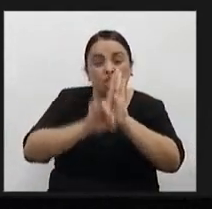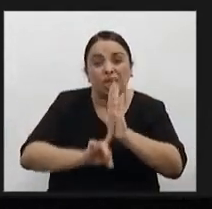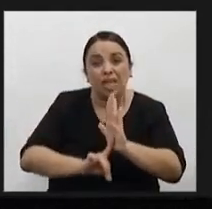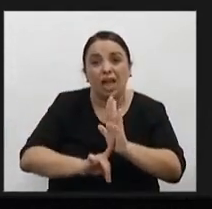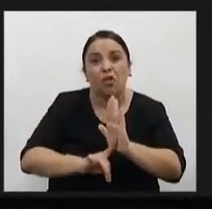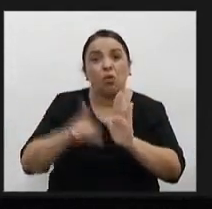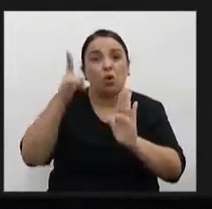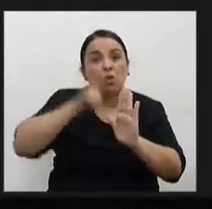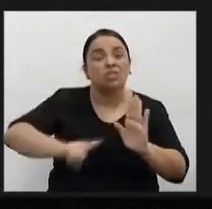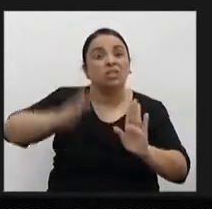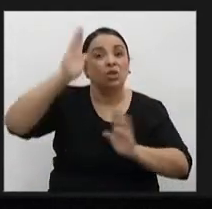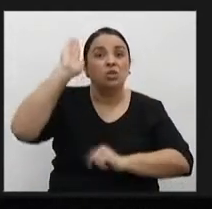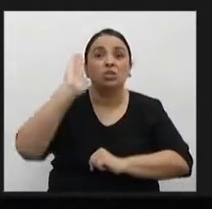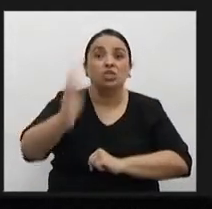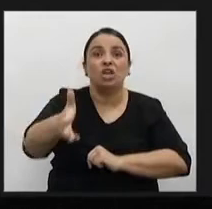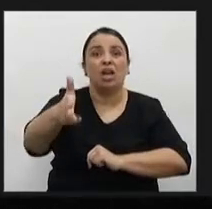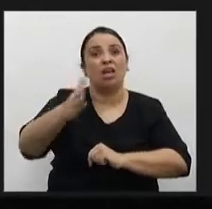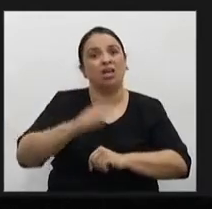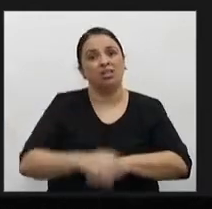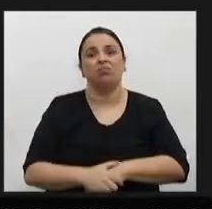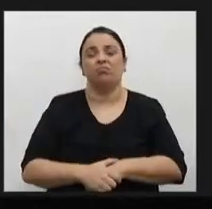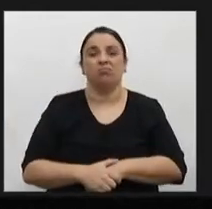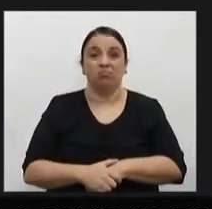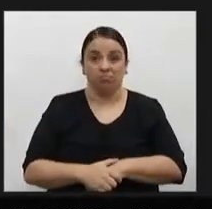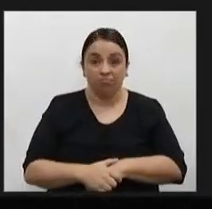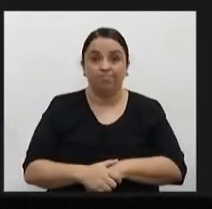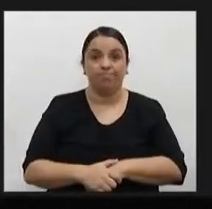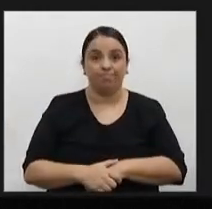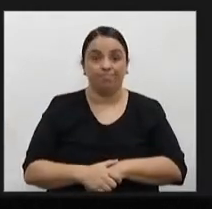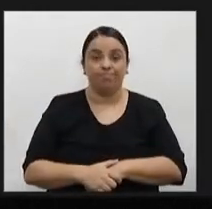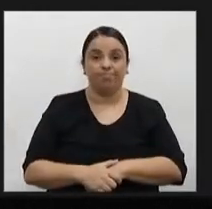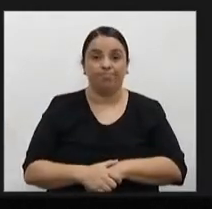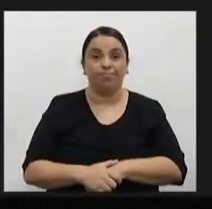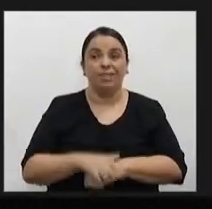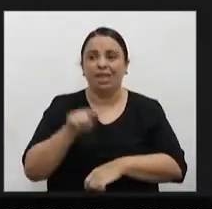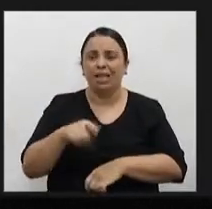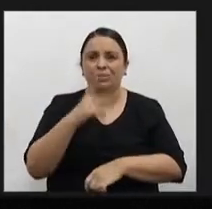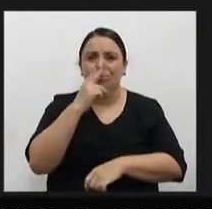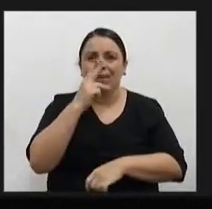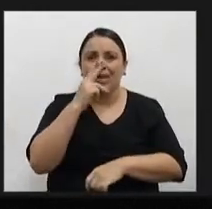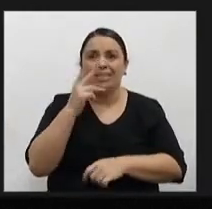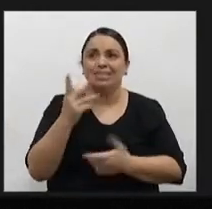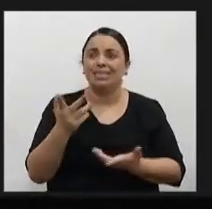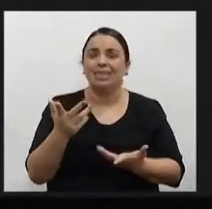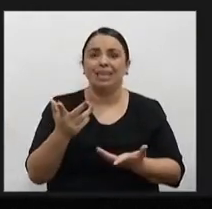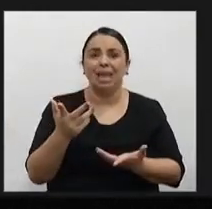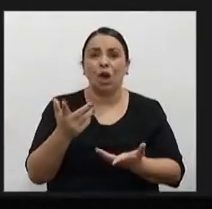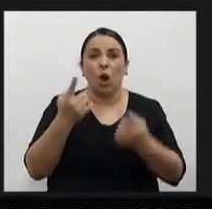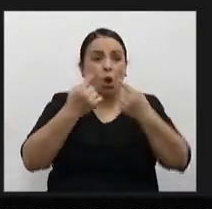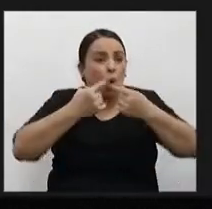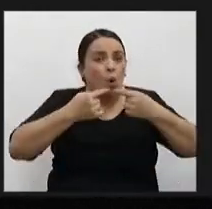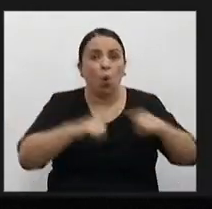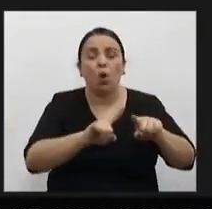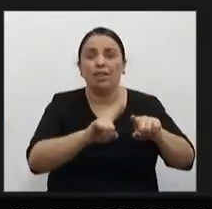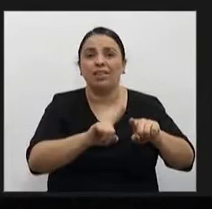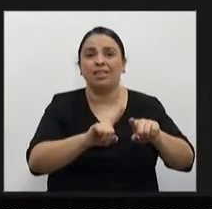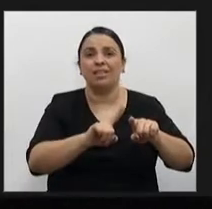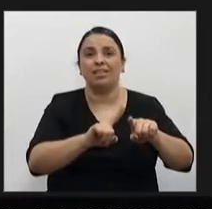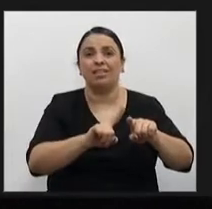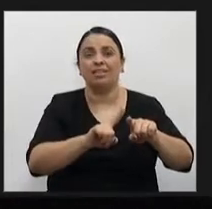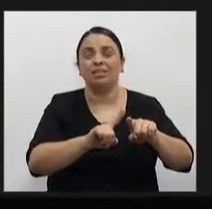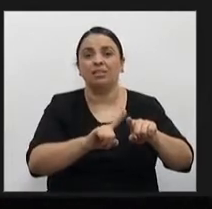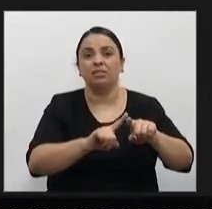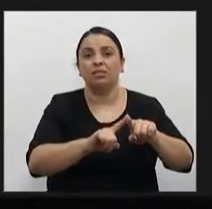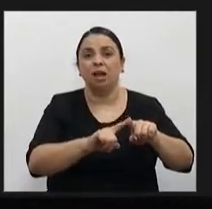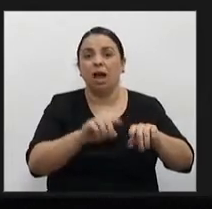Essa classificação social fere de morte a Convenção da Pessoa sobre o Direito da Pessoa com